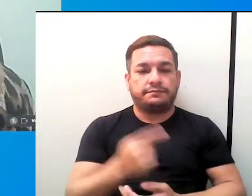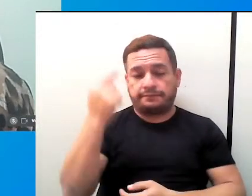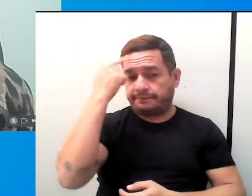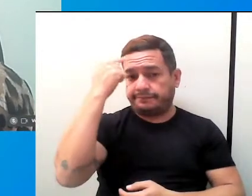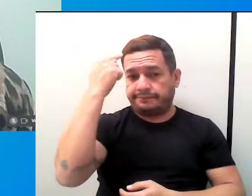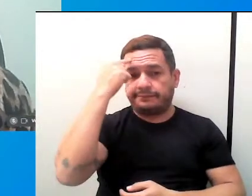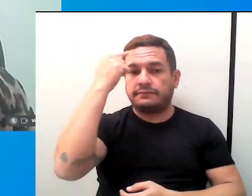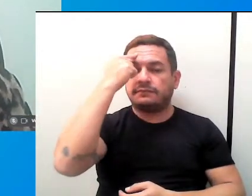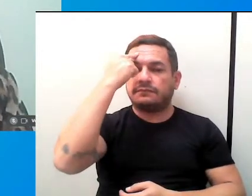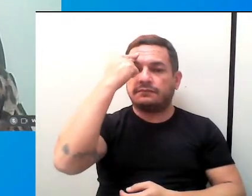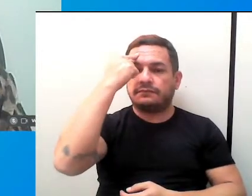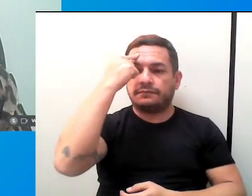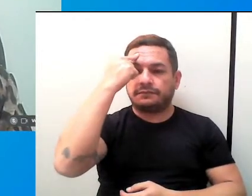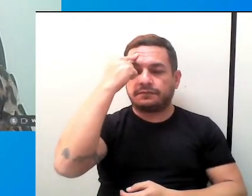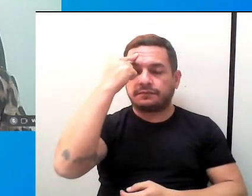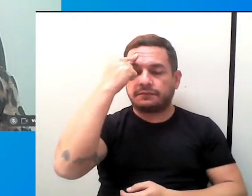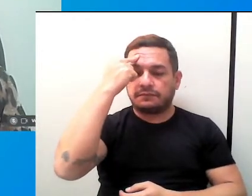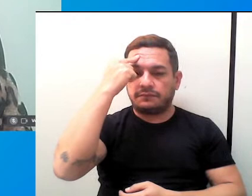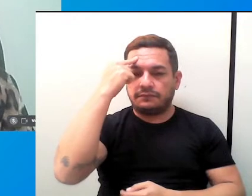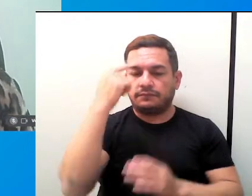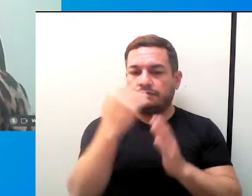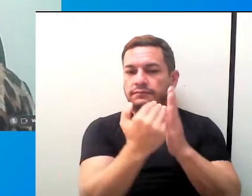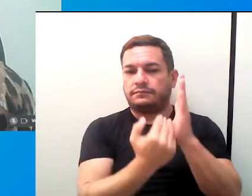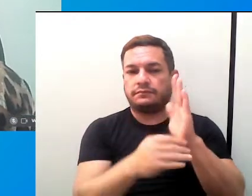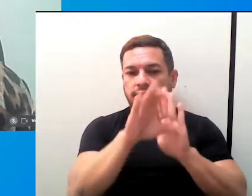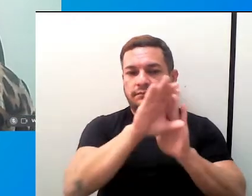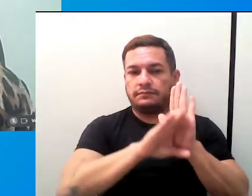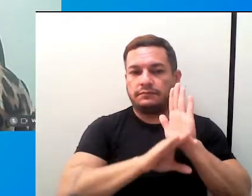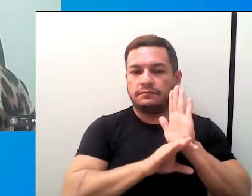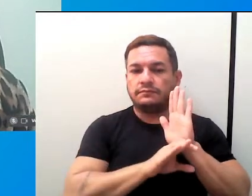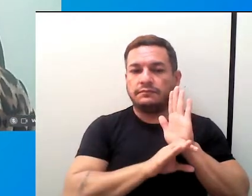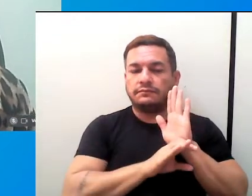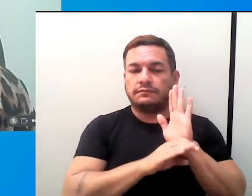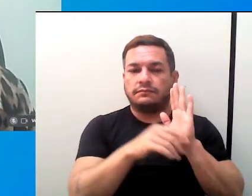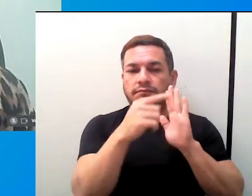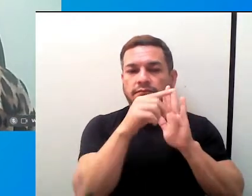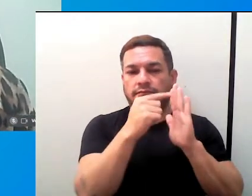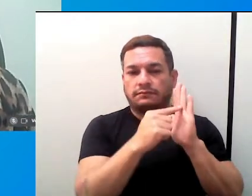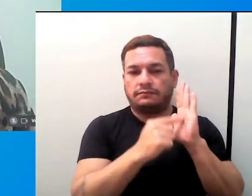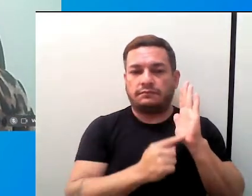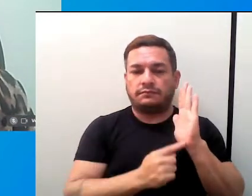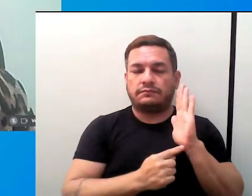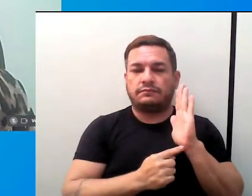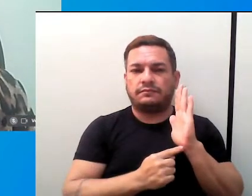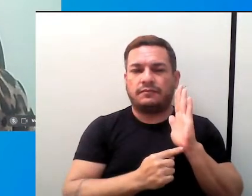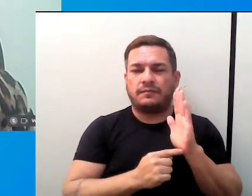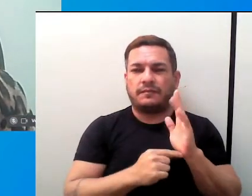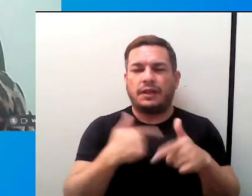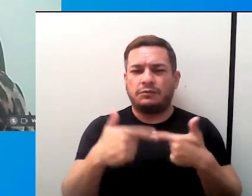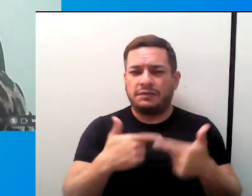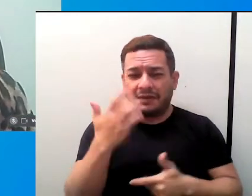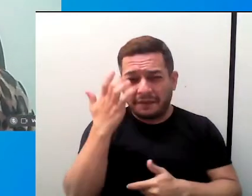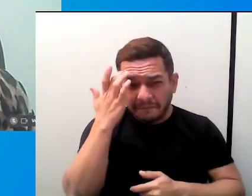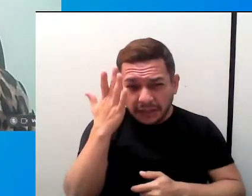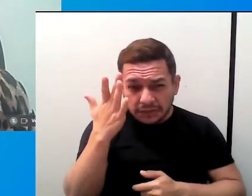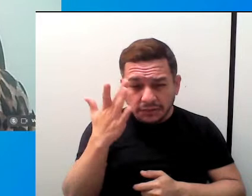pensar essa questão da curricularização não tem sido um exercício muito fácil,